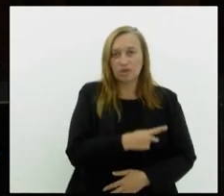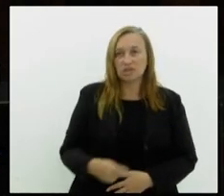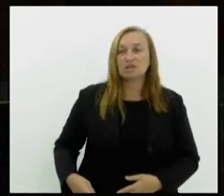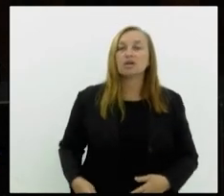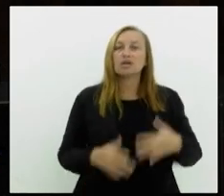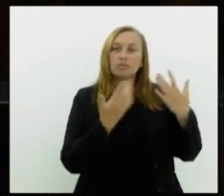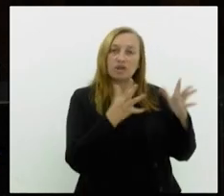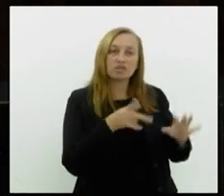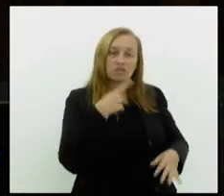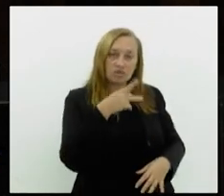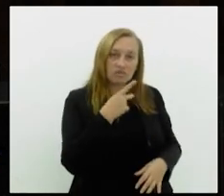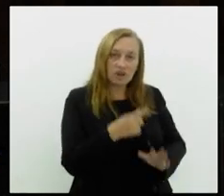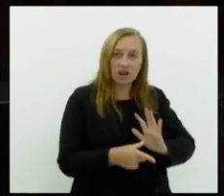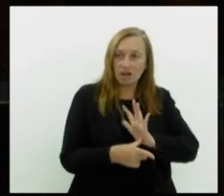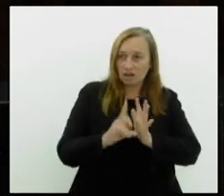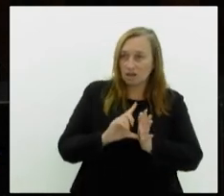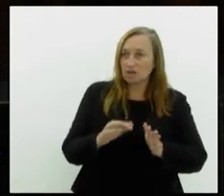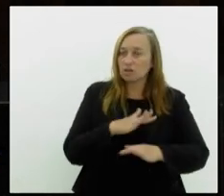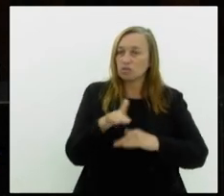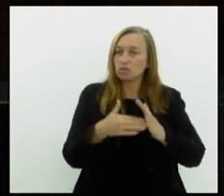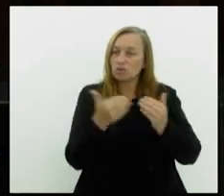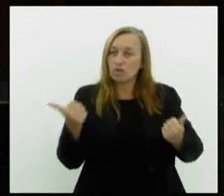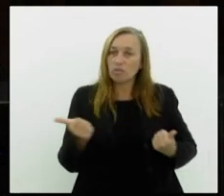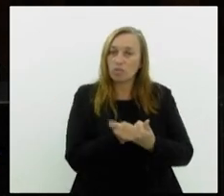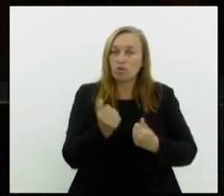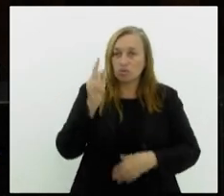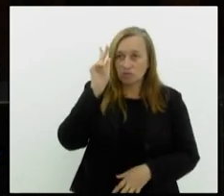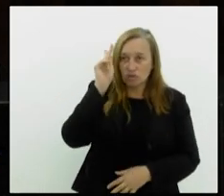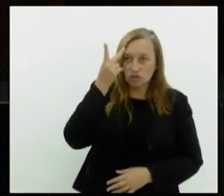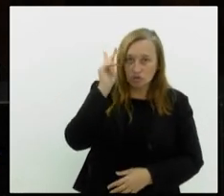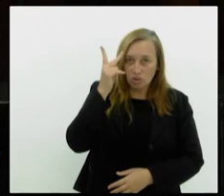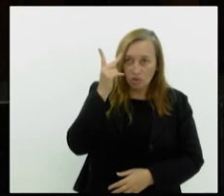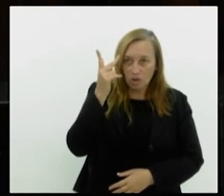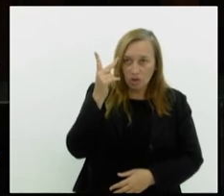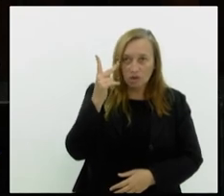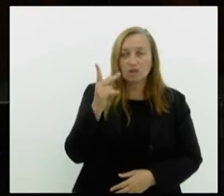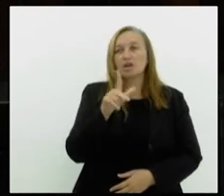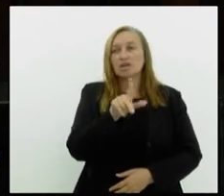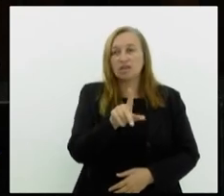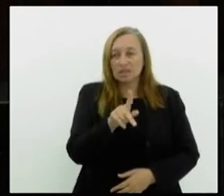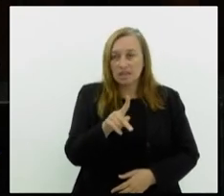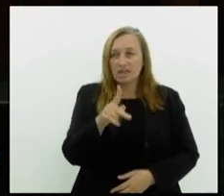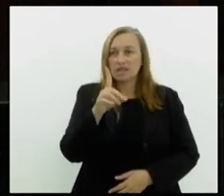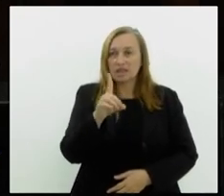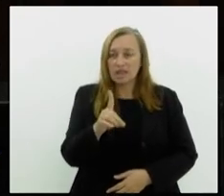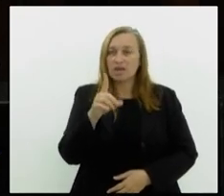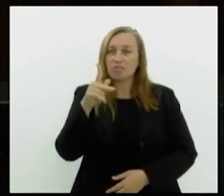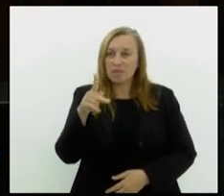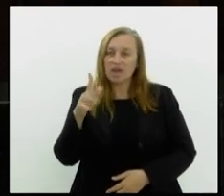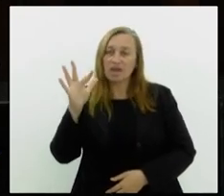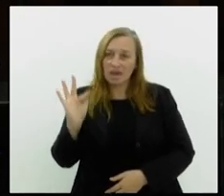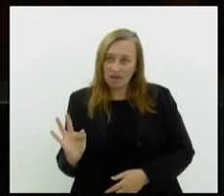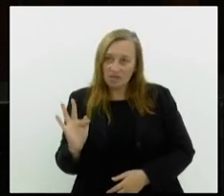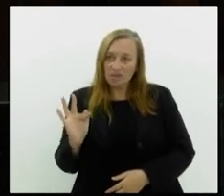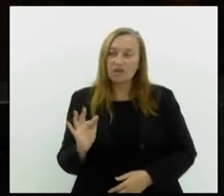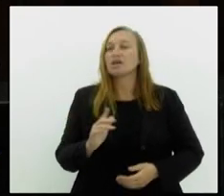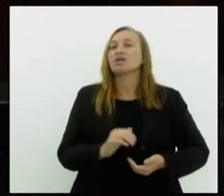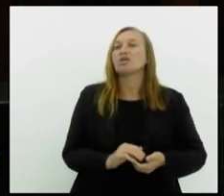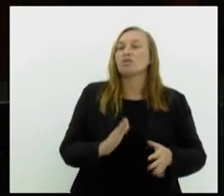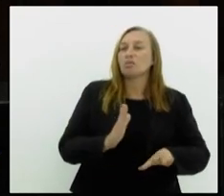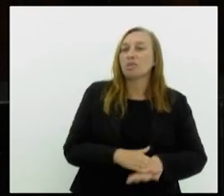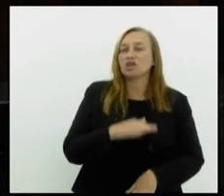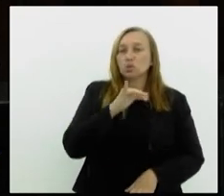discurso de Vossa Excelência, com todo o apanhado histórico dessa ADPF, todo o contexto, por mais esdrúxulo que